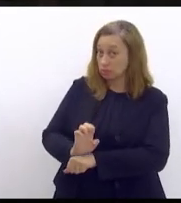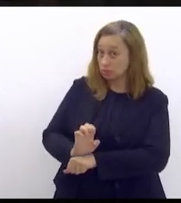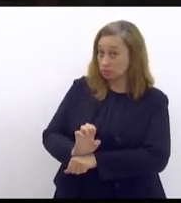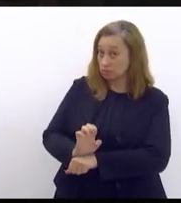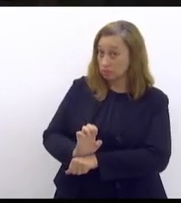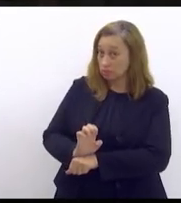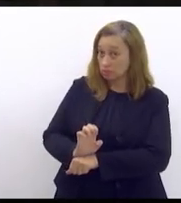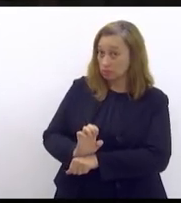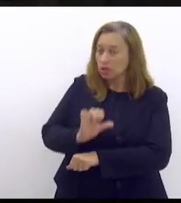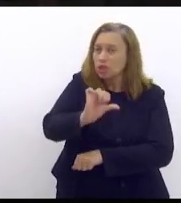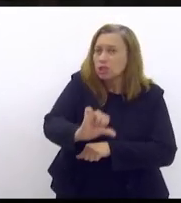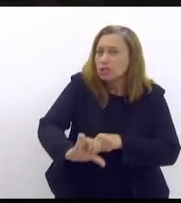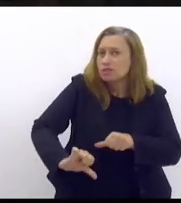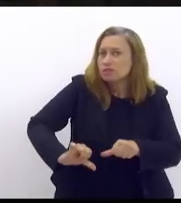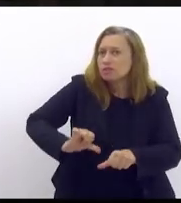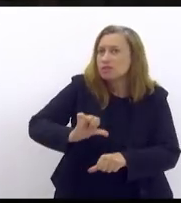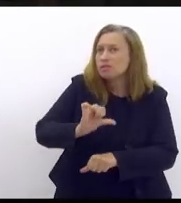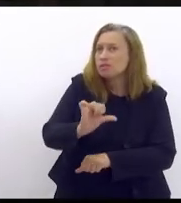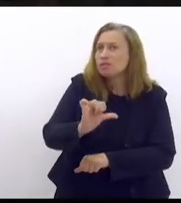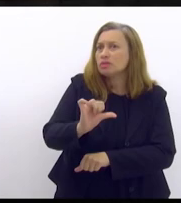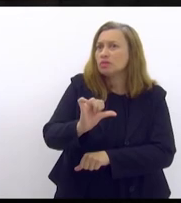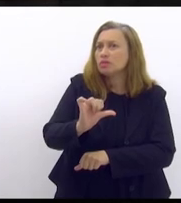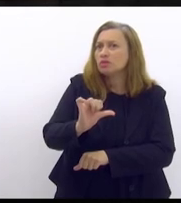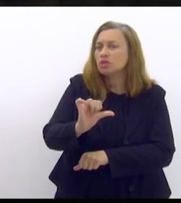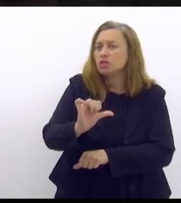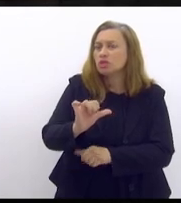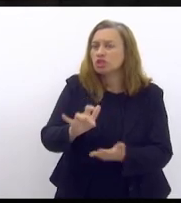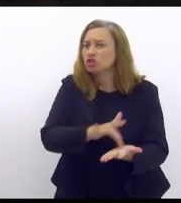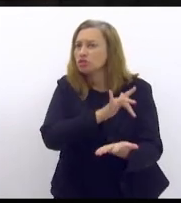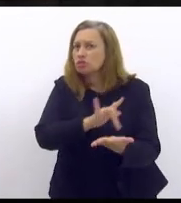de Transformação Digital.